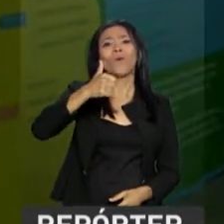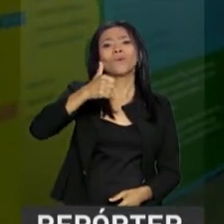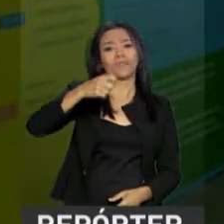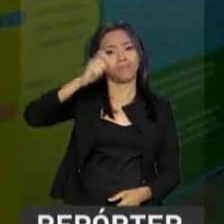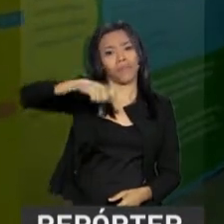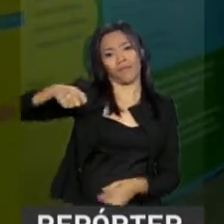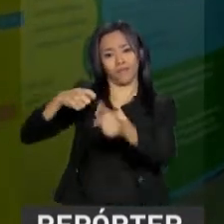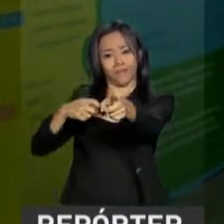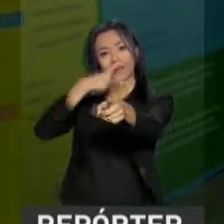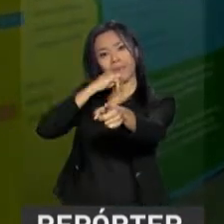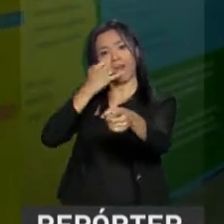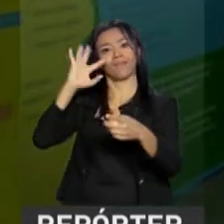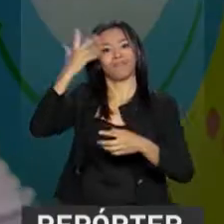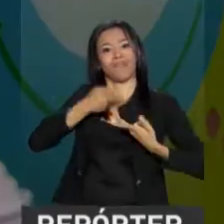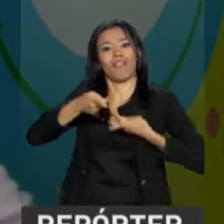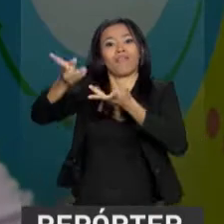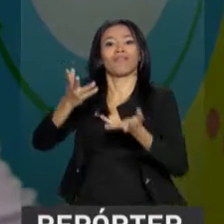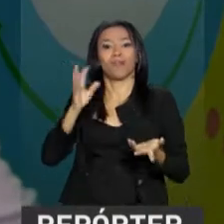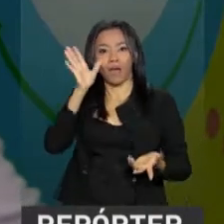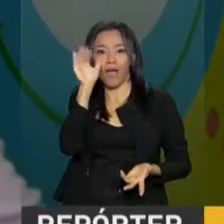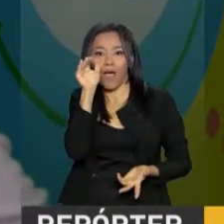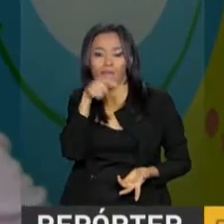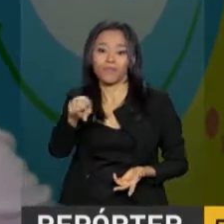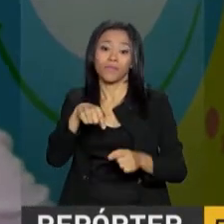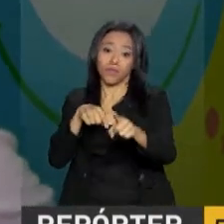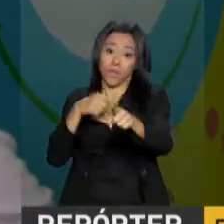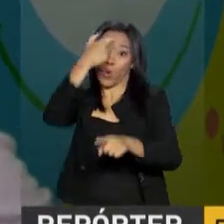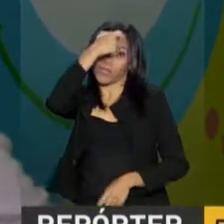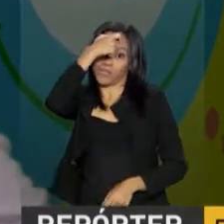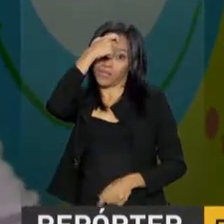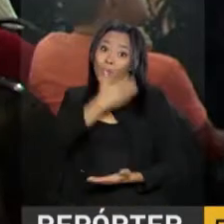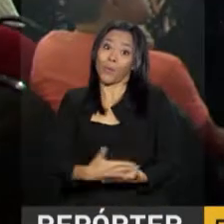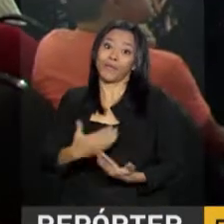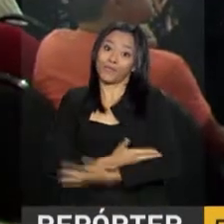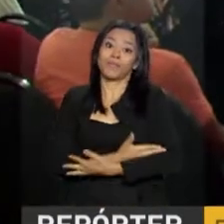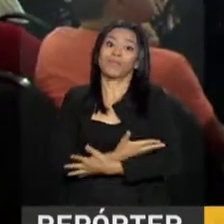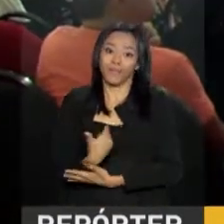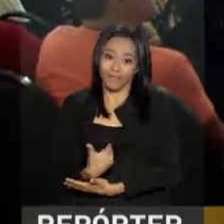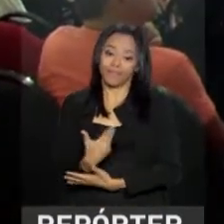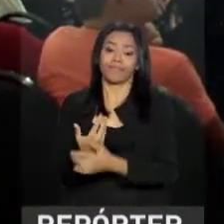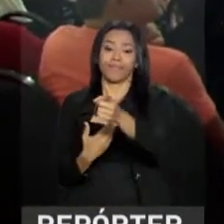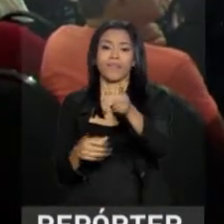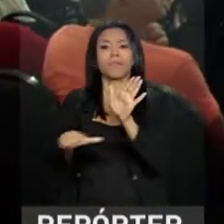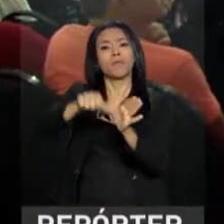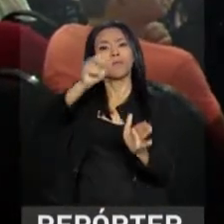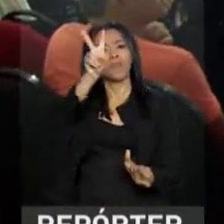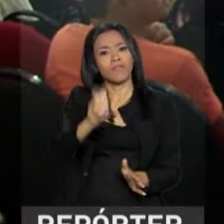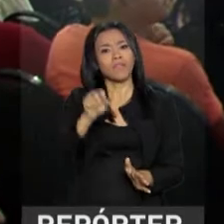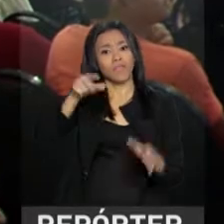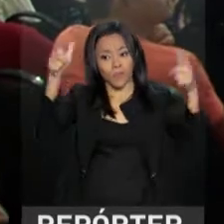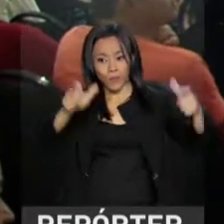questão de levá-la ao evento questão da conscientização é importante já desde bebê mesmo esta é a primeira vez que a vila cidadania